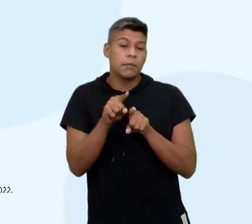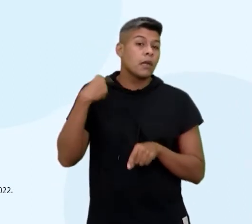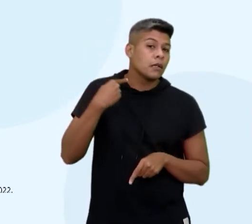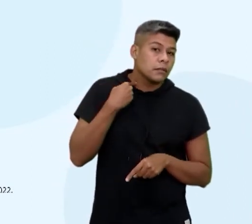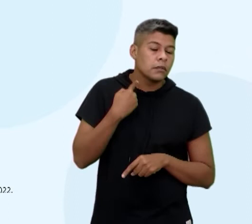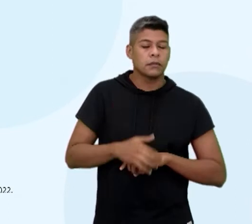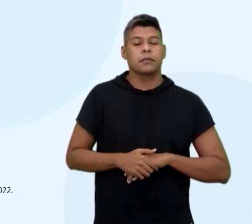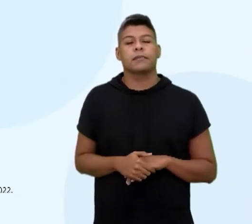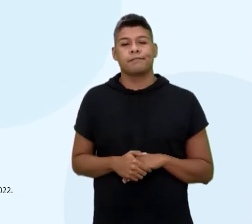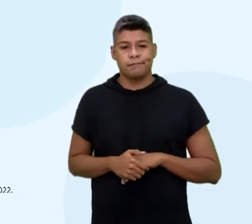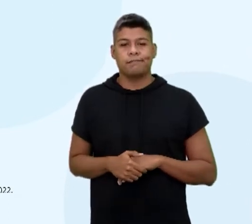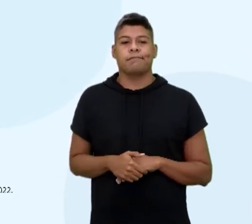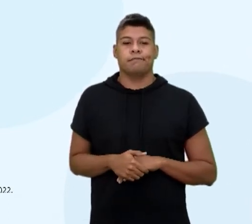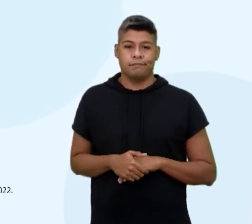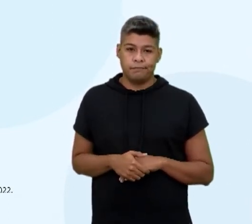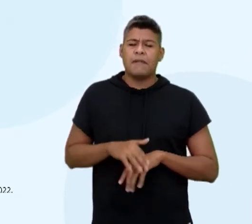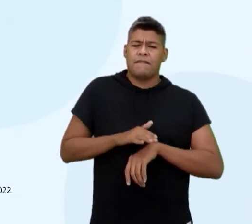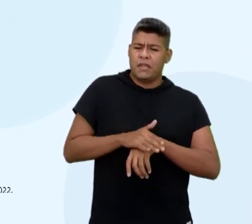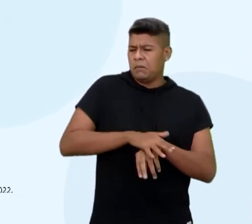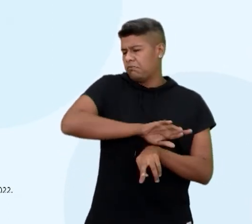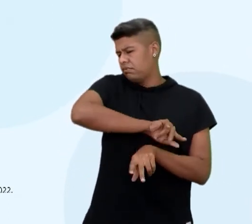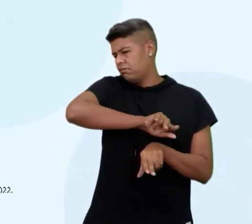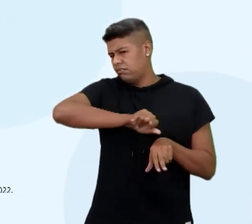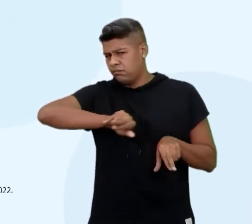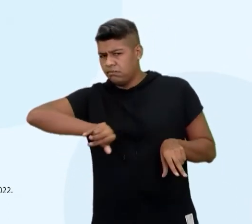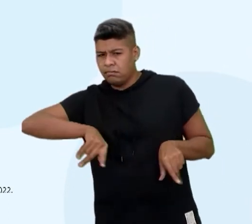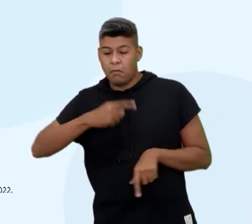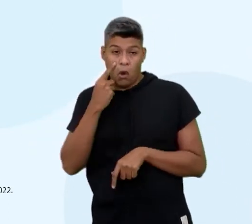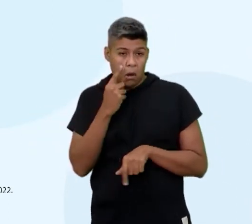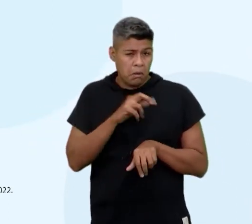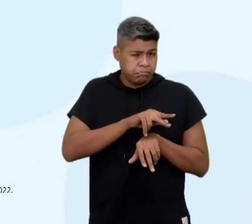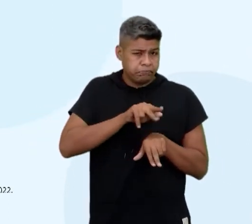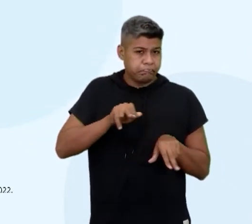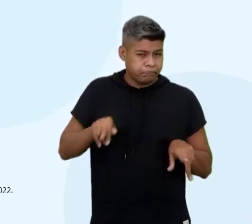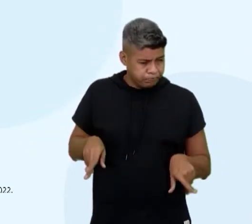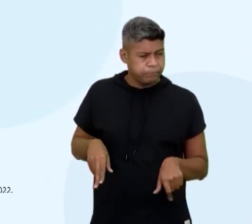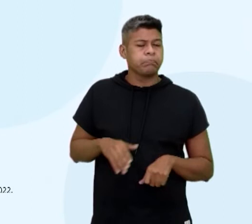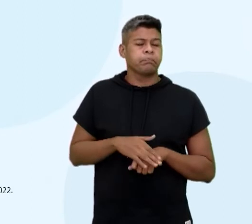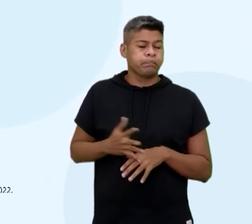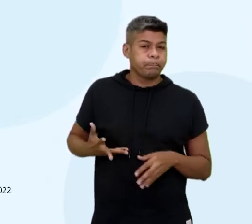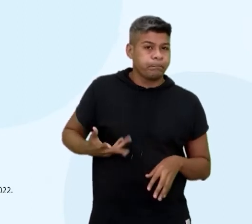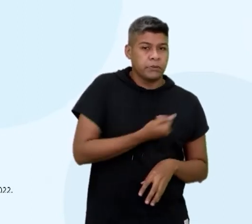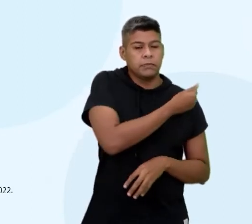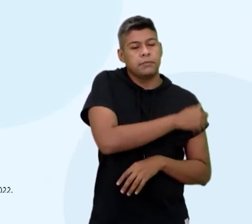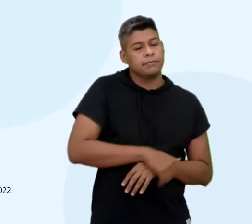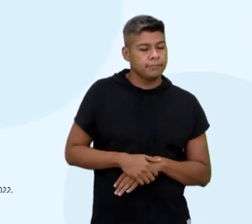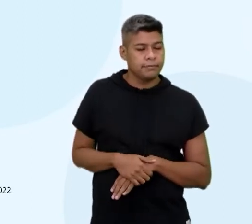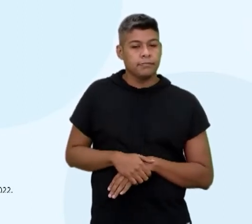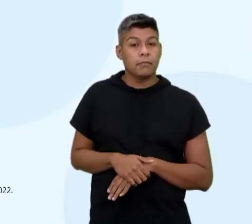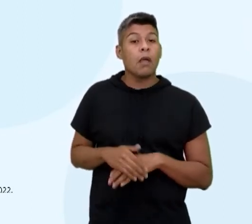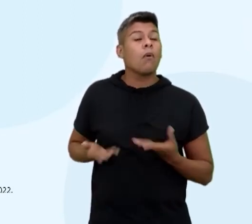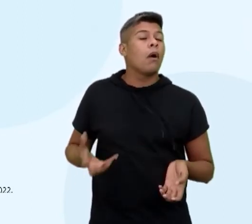advogado. Ele fez muita coisa, né, pessoal? Olha só o tanto de coisas que esse cara fez. O cara foi incrível. Qual